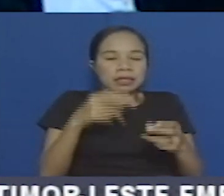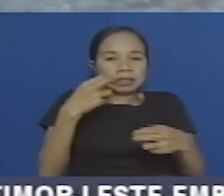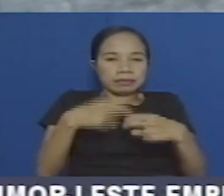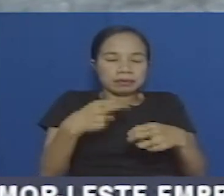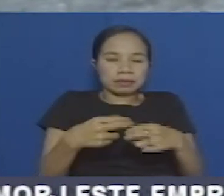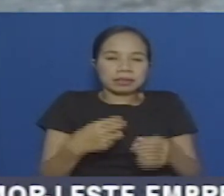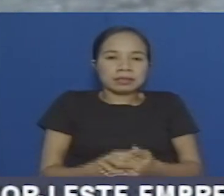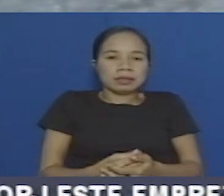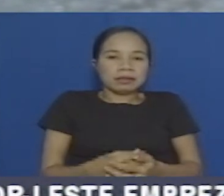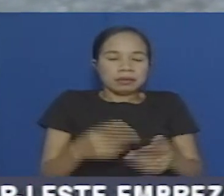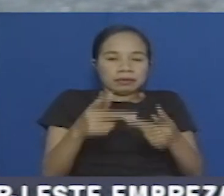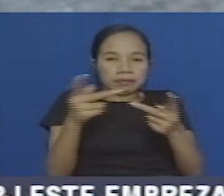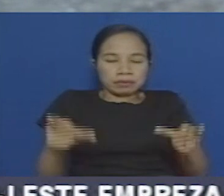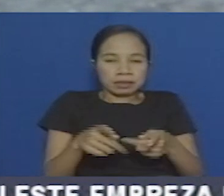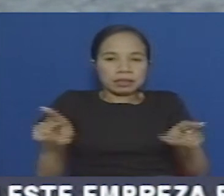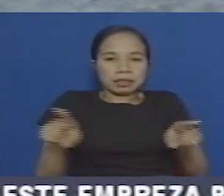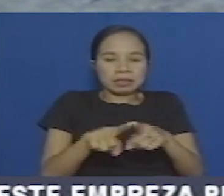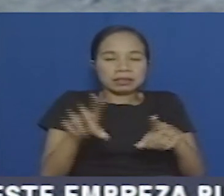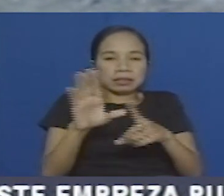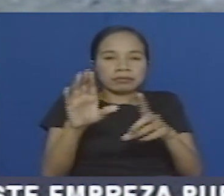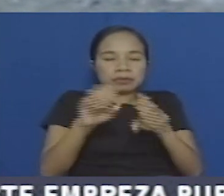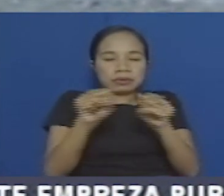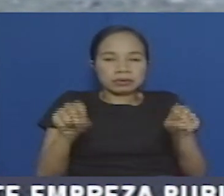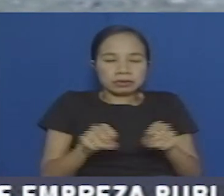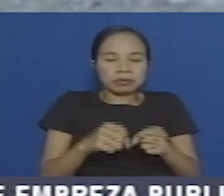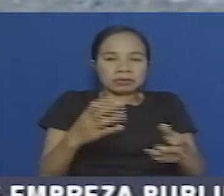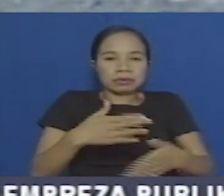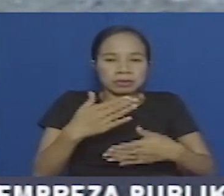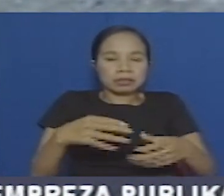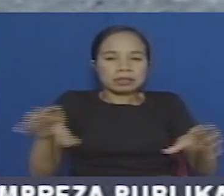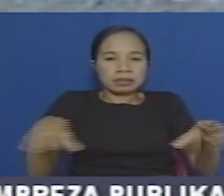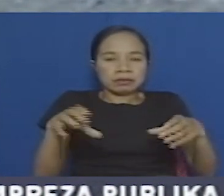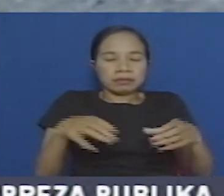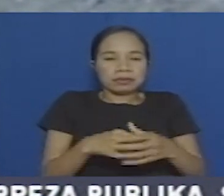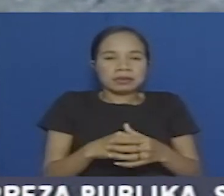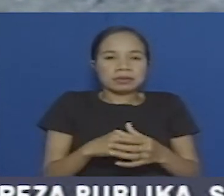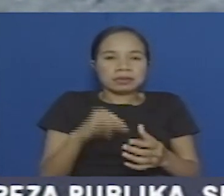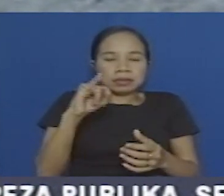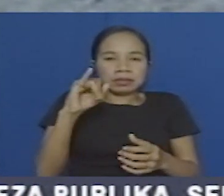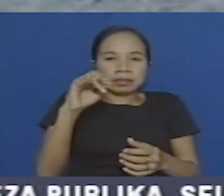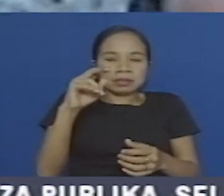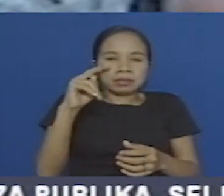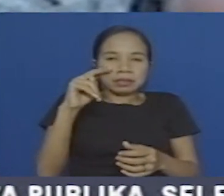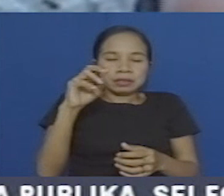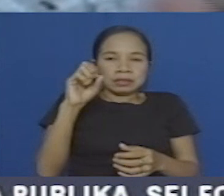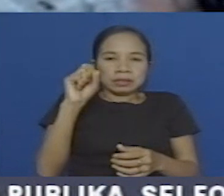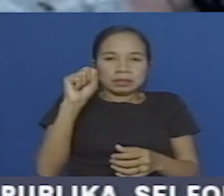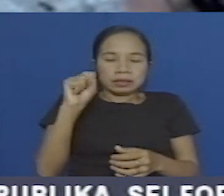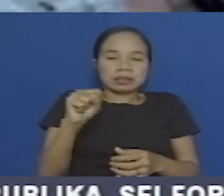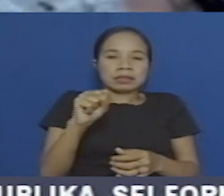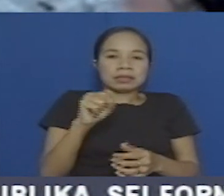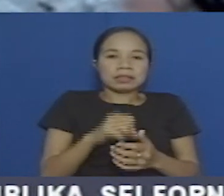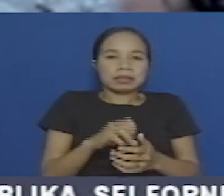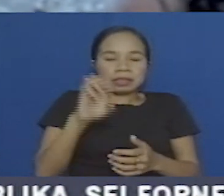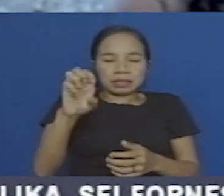impedimento. E a Fatinha Nessa, Sefisuco, Coa, aprecia serviço, Instituto de Gestão e Equipamentos, também resposta